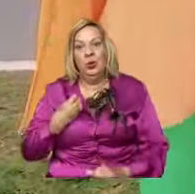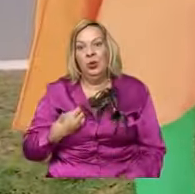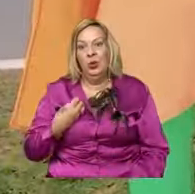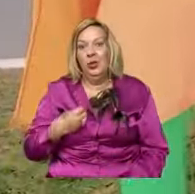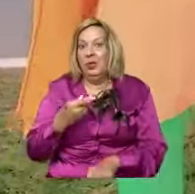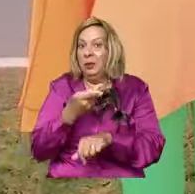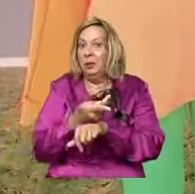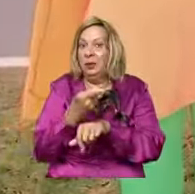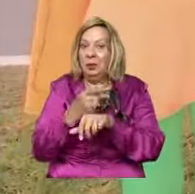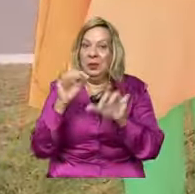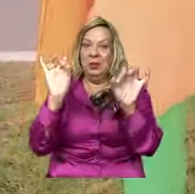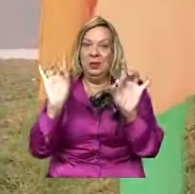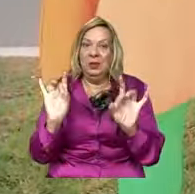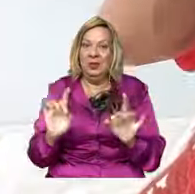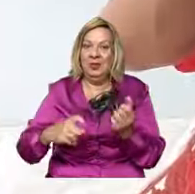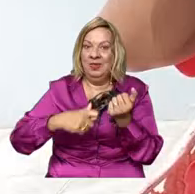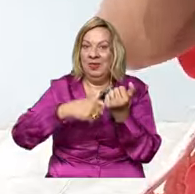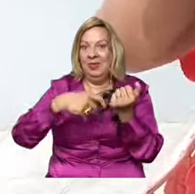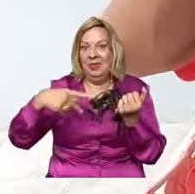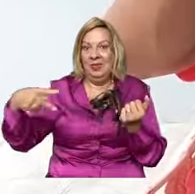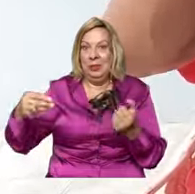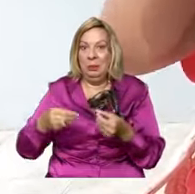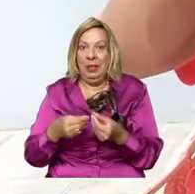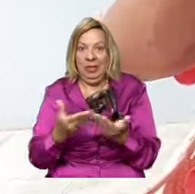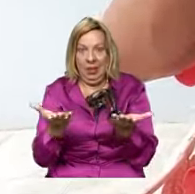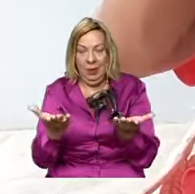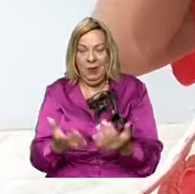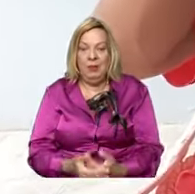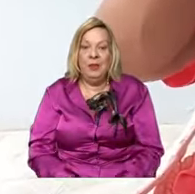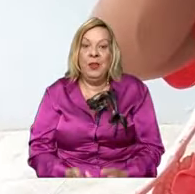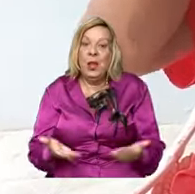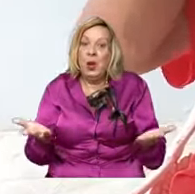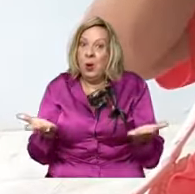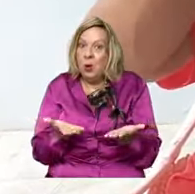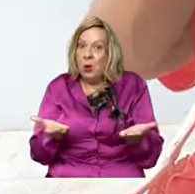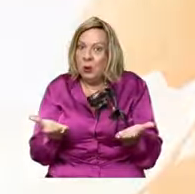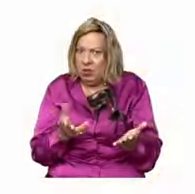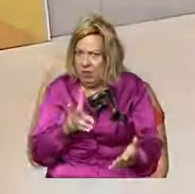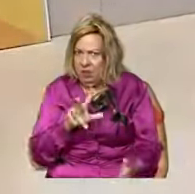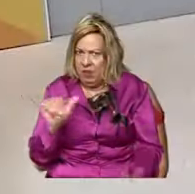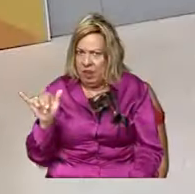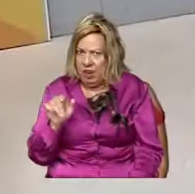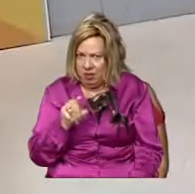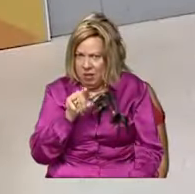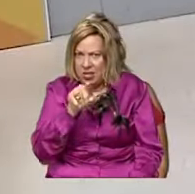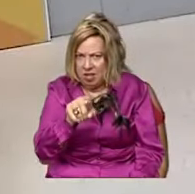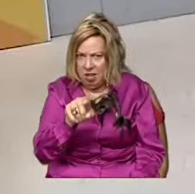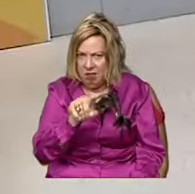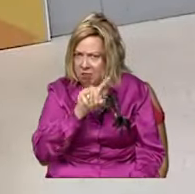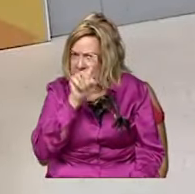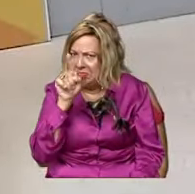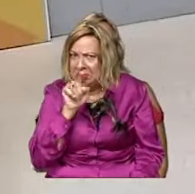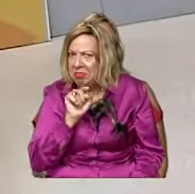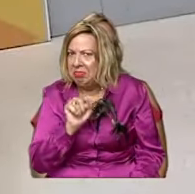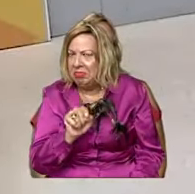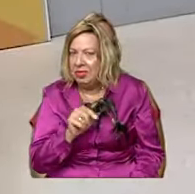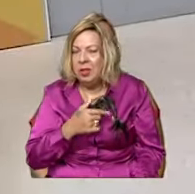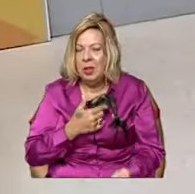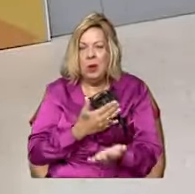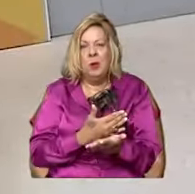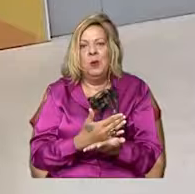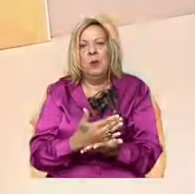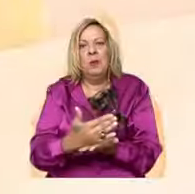prêmios especiais do Catiucap. E hoje, será que vai ser você? Começa a partir de agora mais